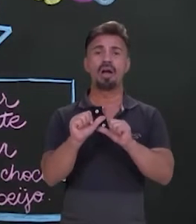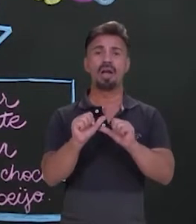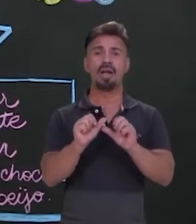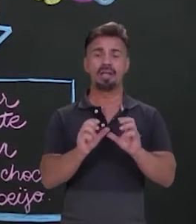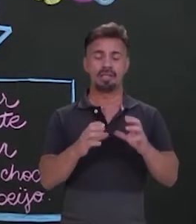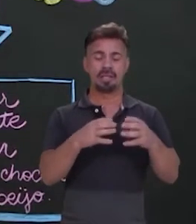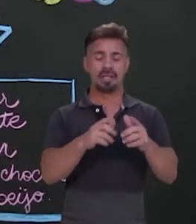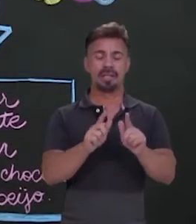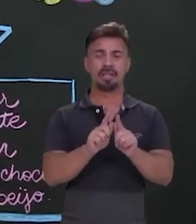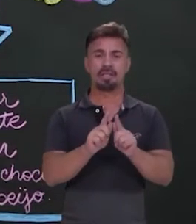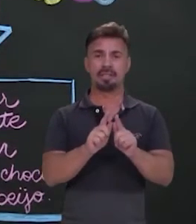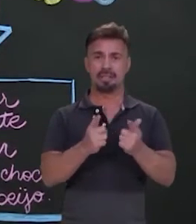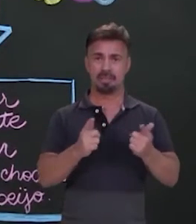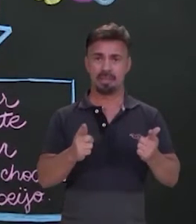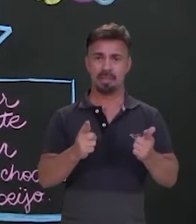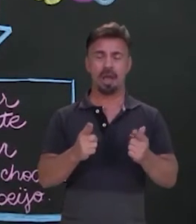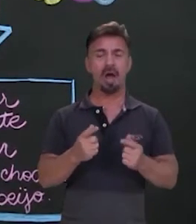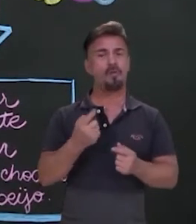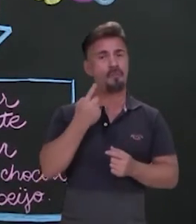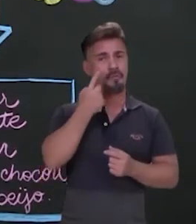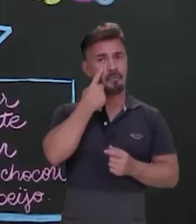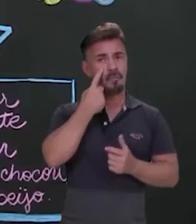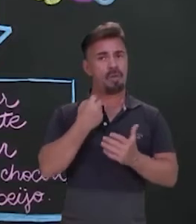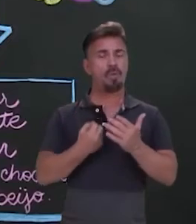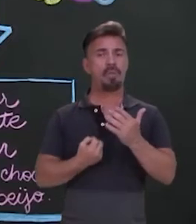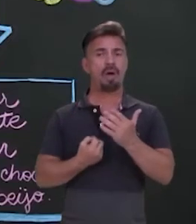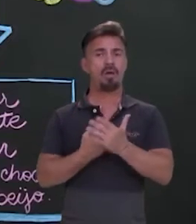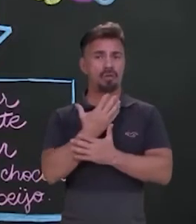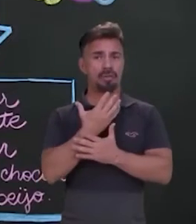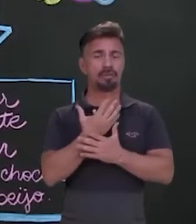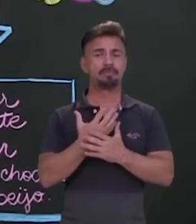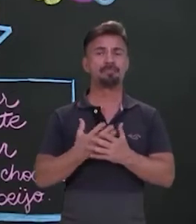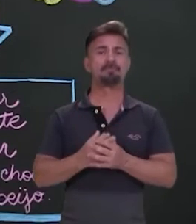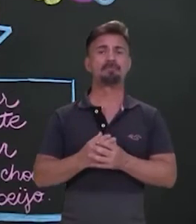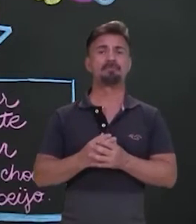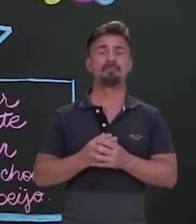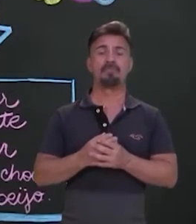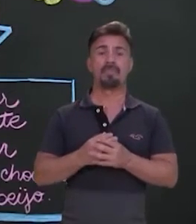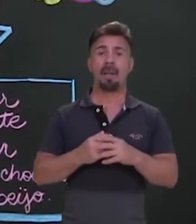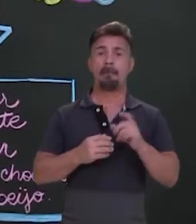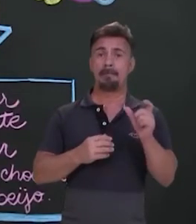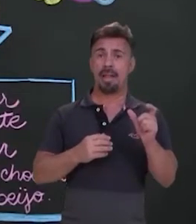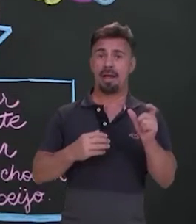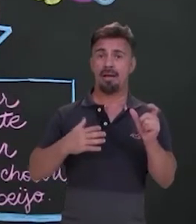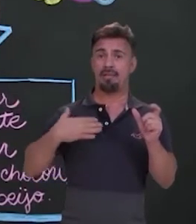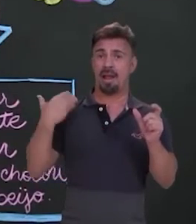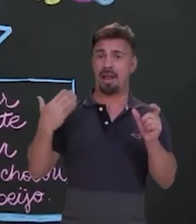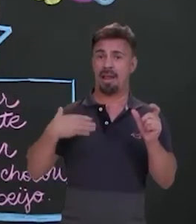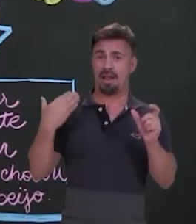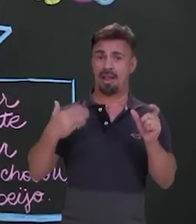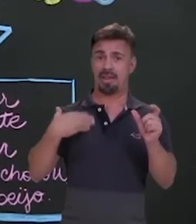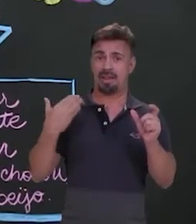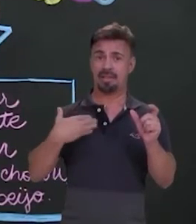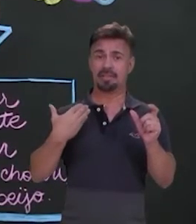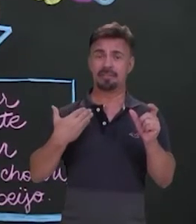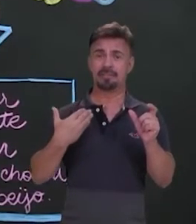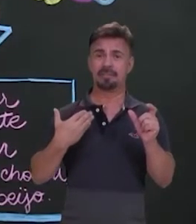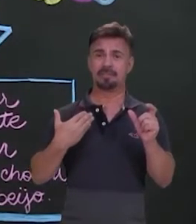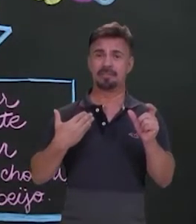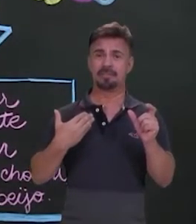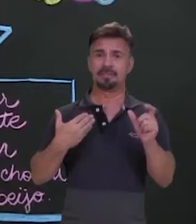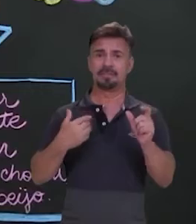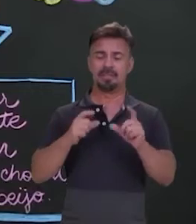classe gramatical. Olha só como isso acontece. Eu tenho a palavra alegre, que é, do ponto de